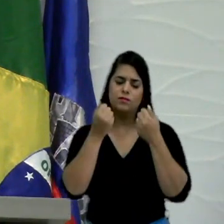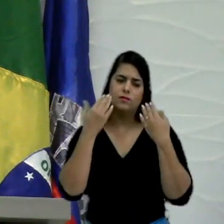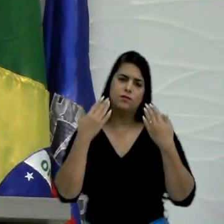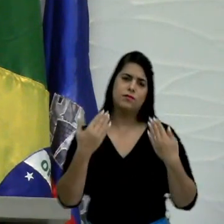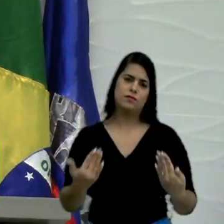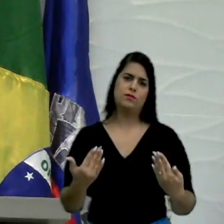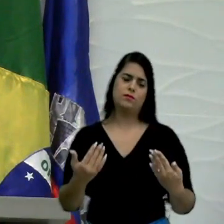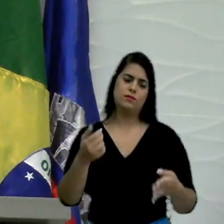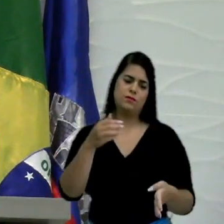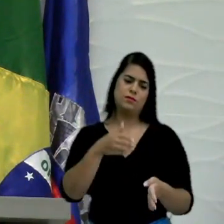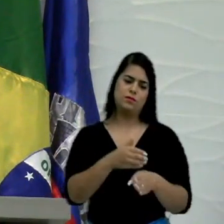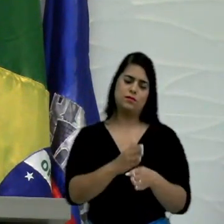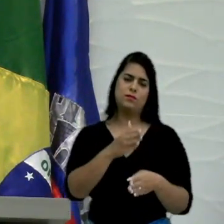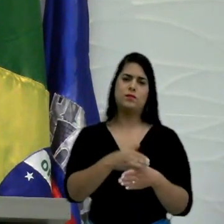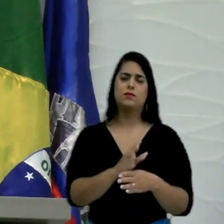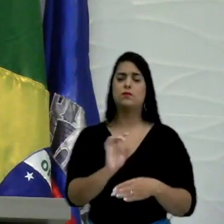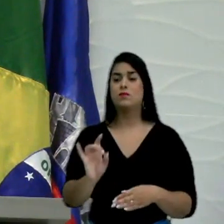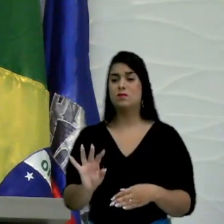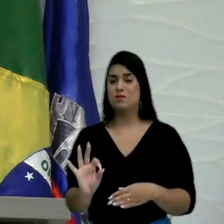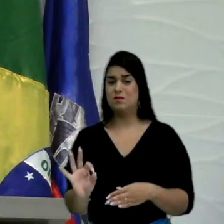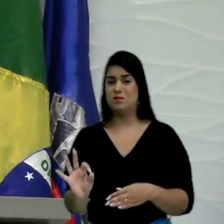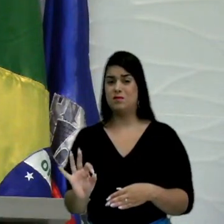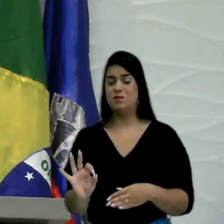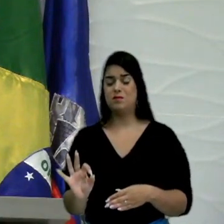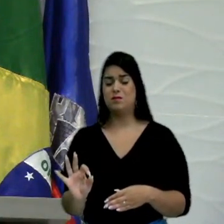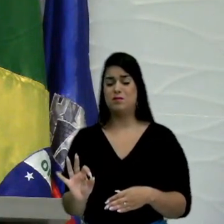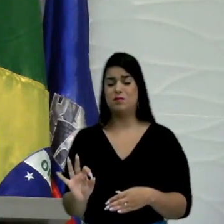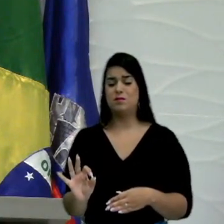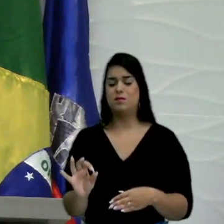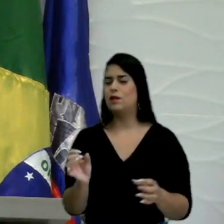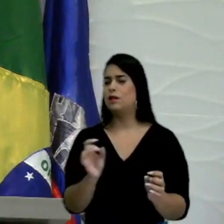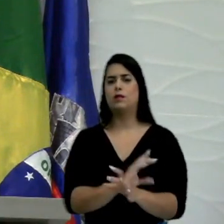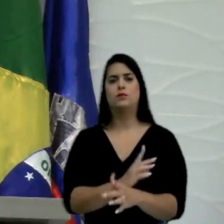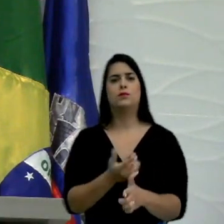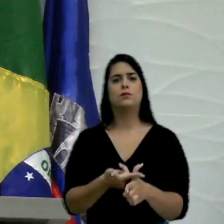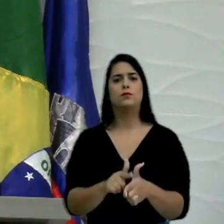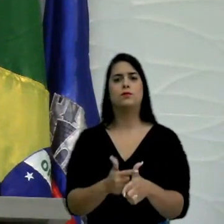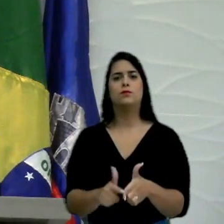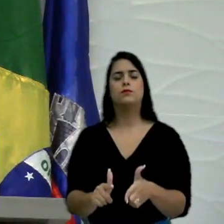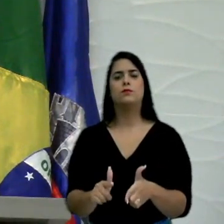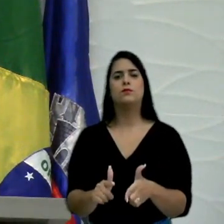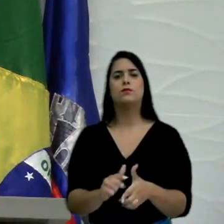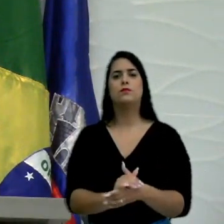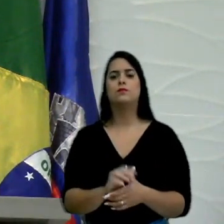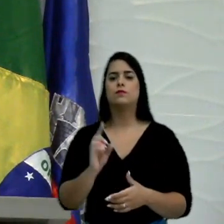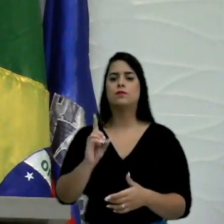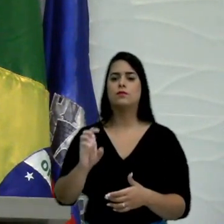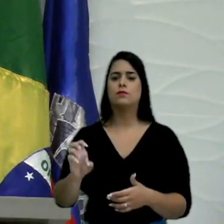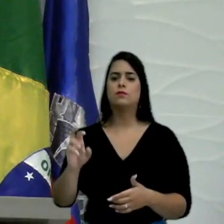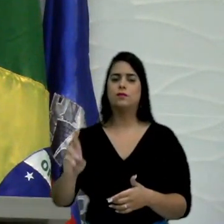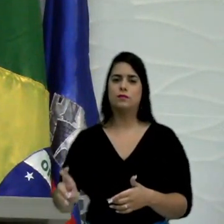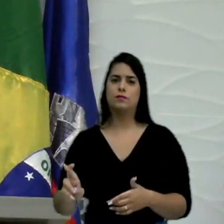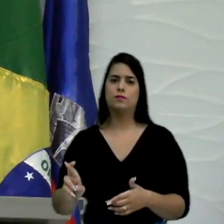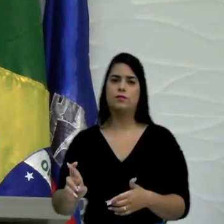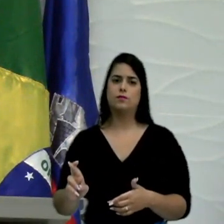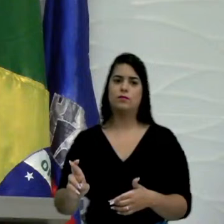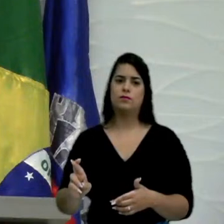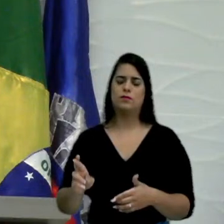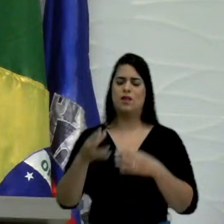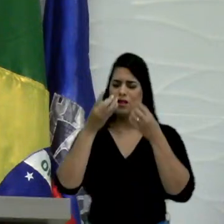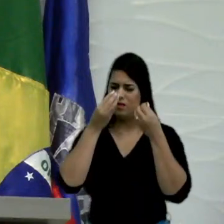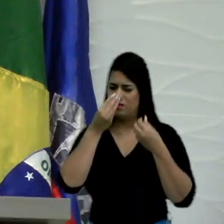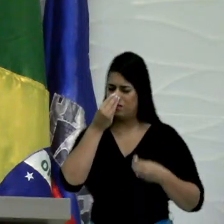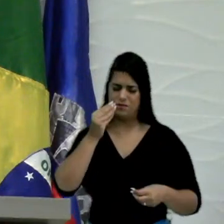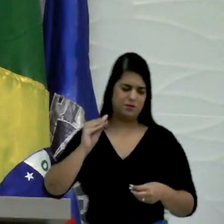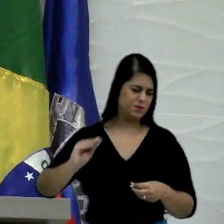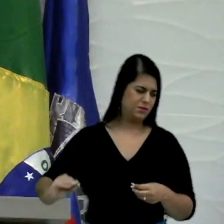de participar. Não apenas para participar, mas para resolver. Então, o DR também está deixando a